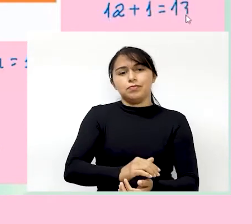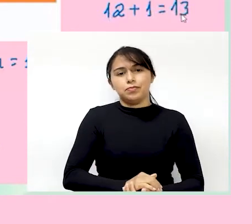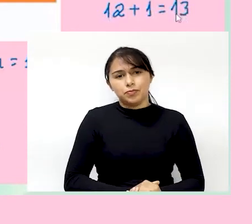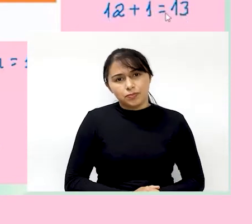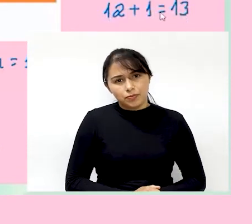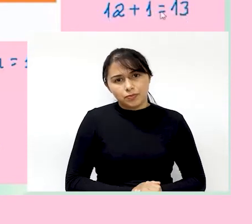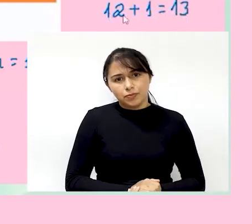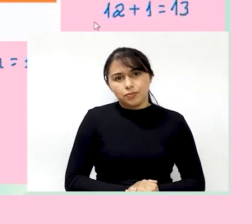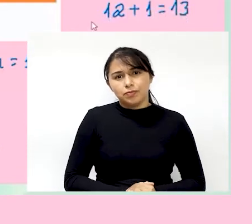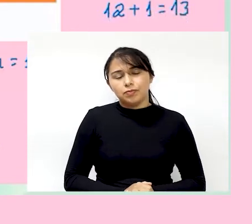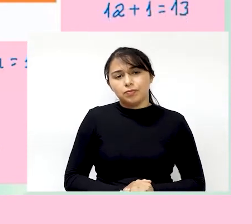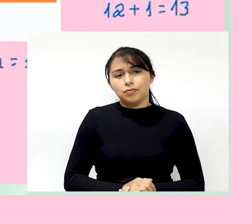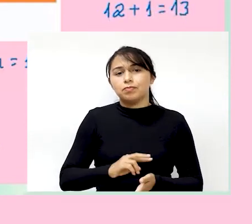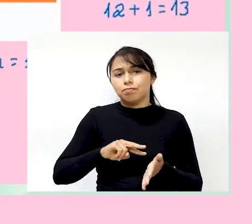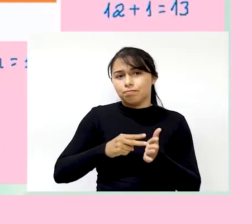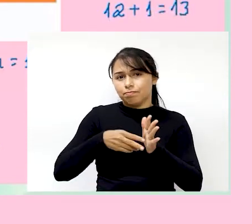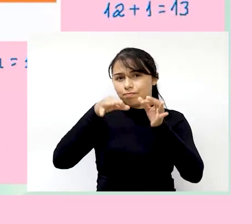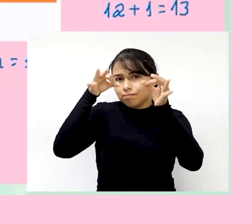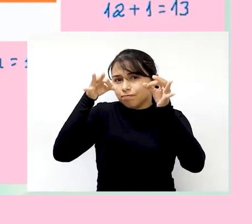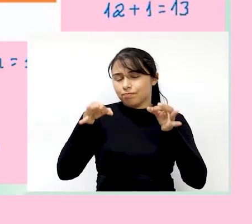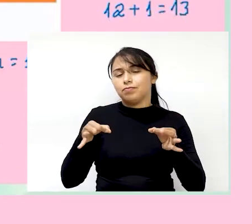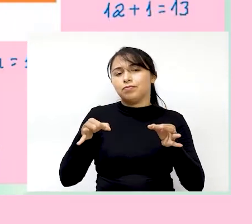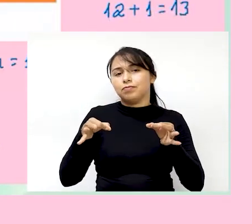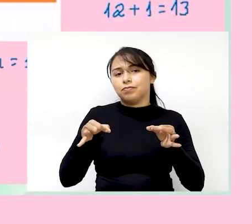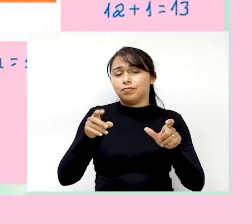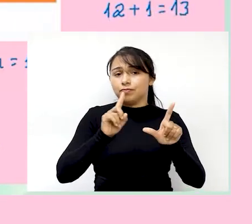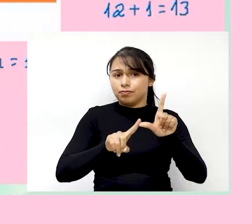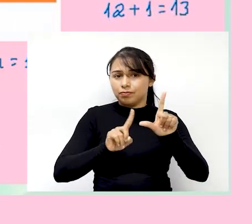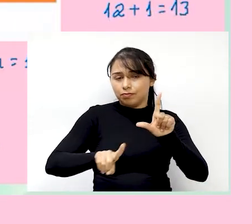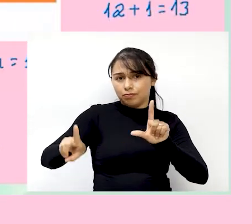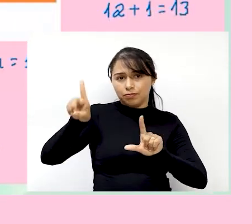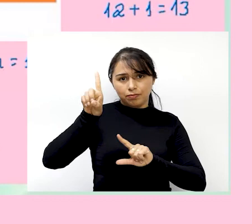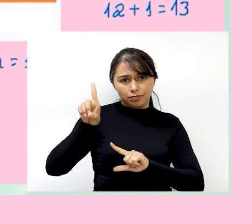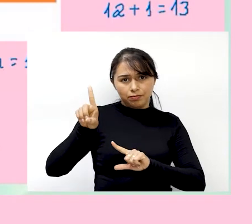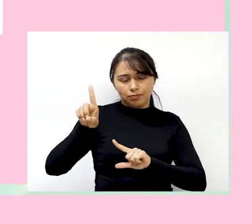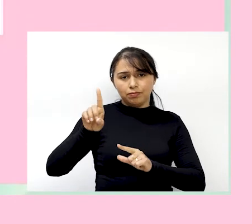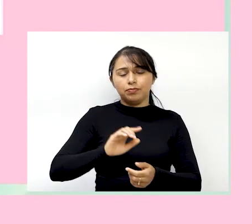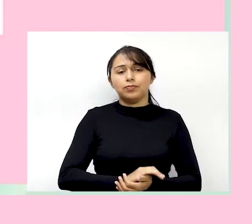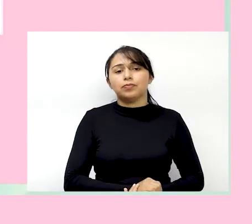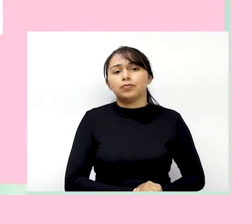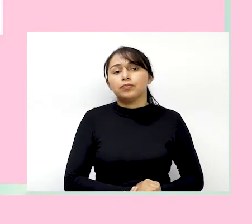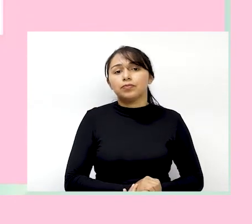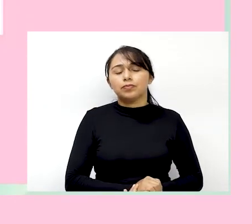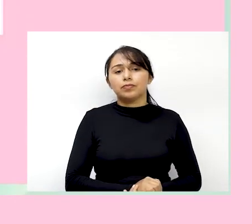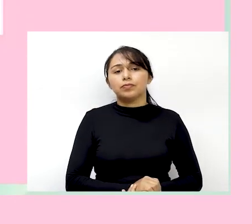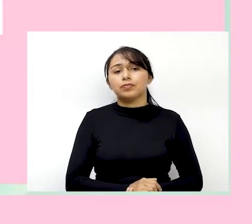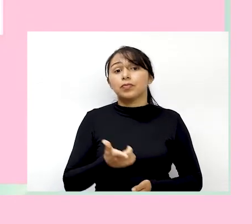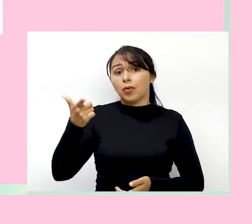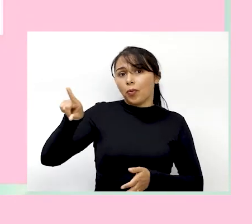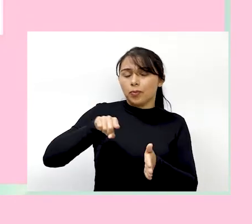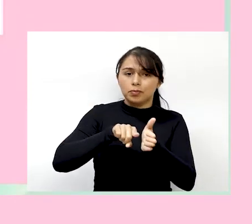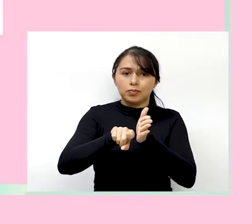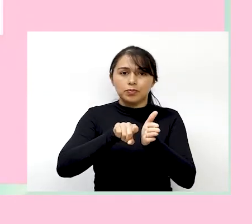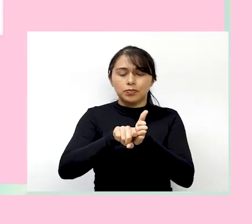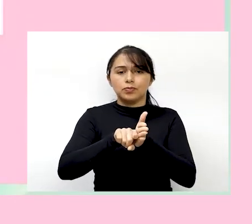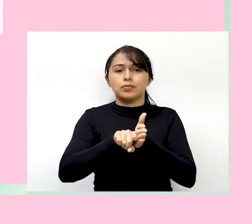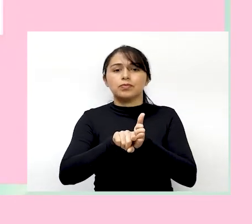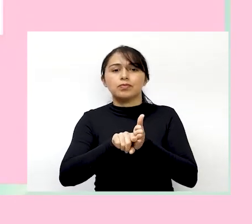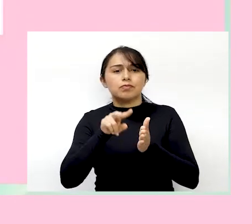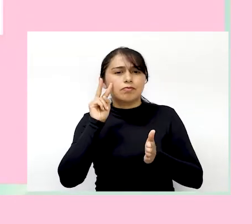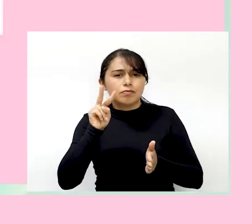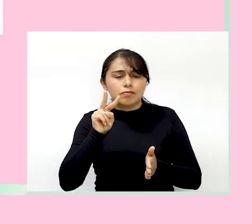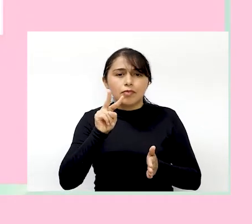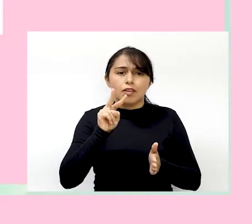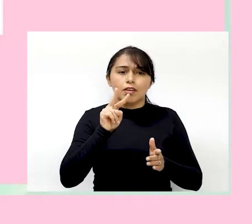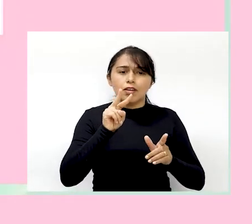a 13. Beleza? Então, fica como correto aí a letra D. Outra questão aqui.